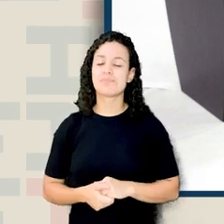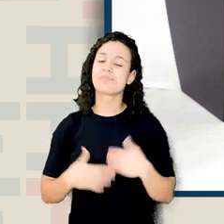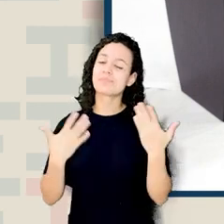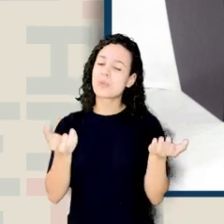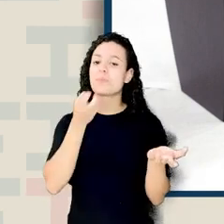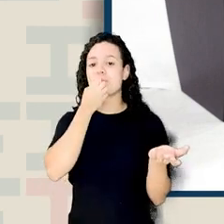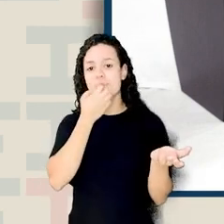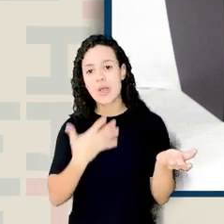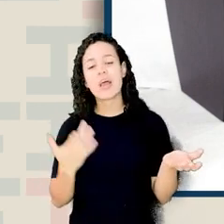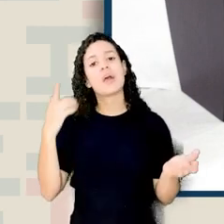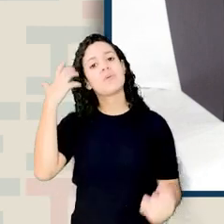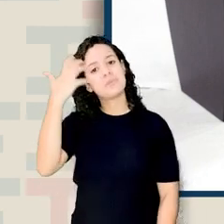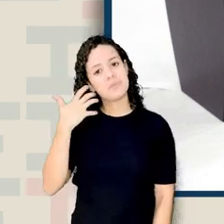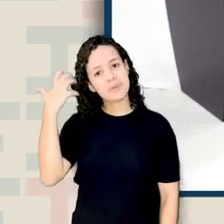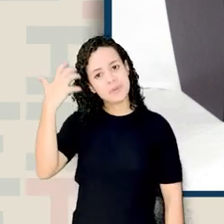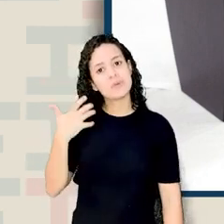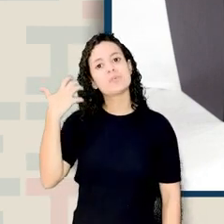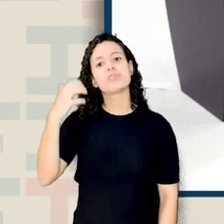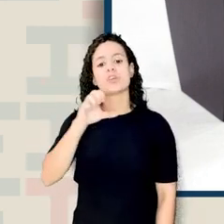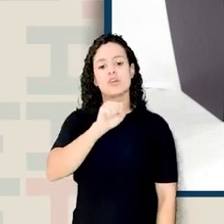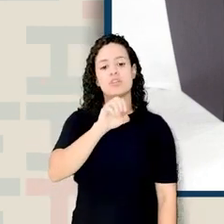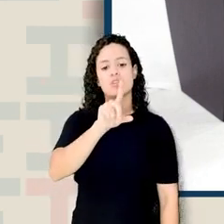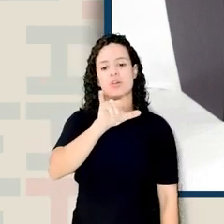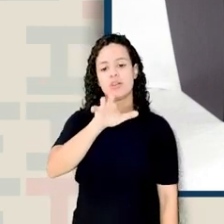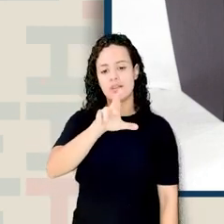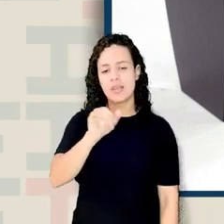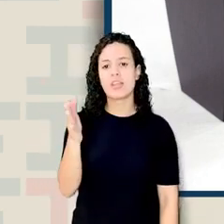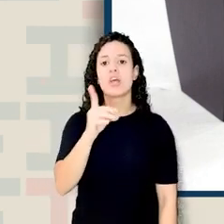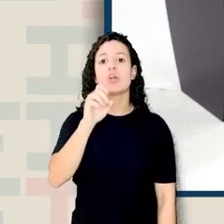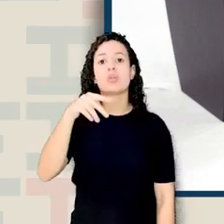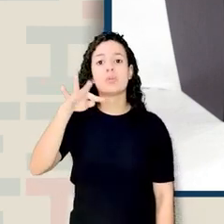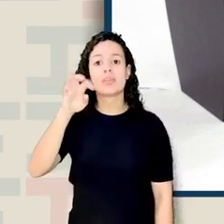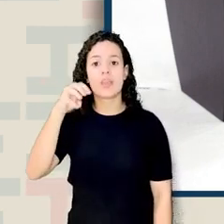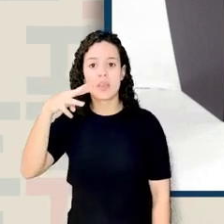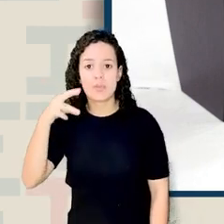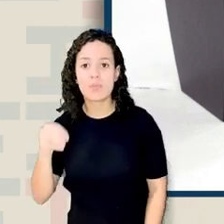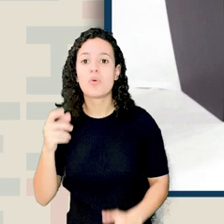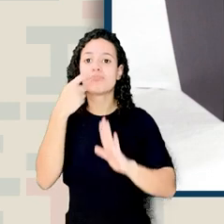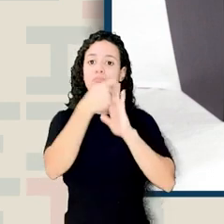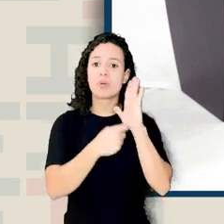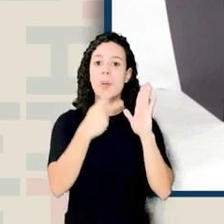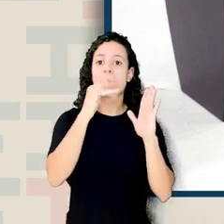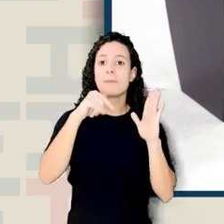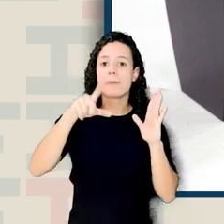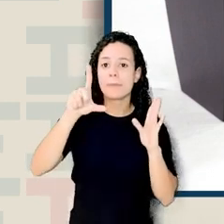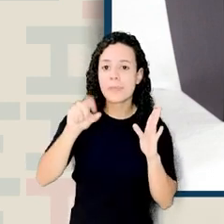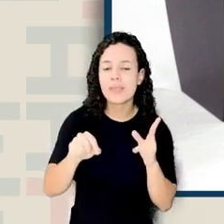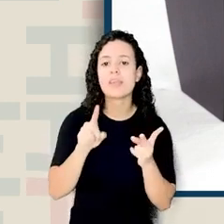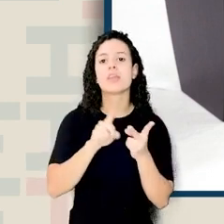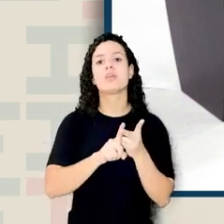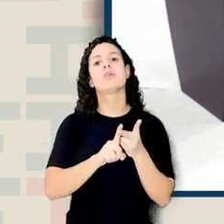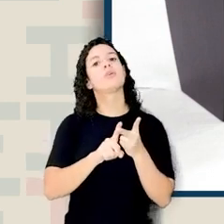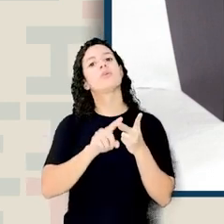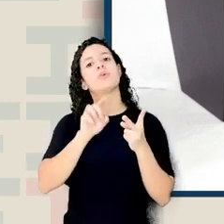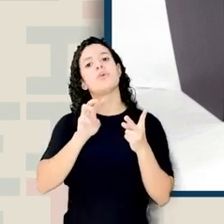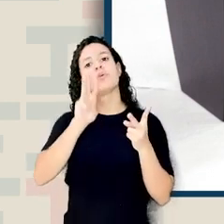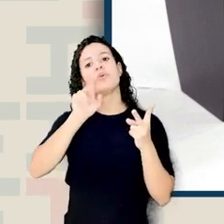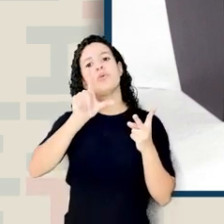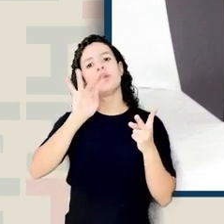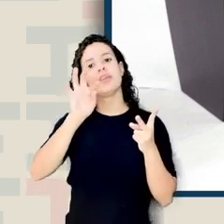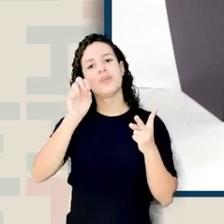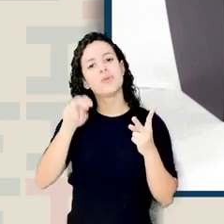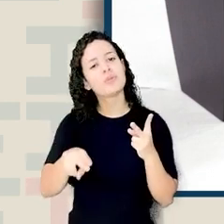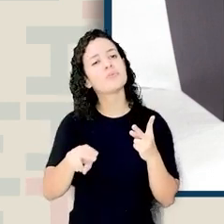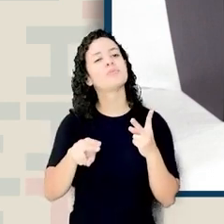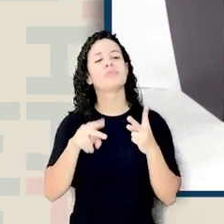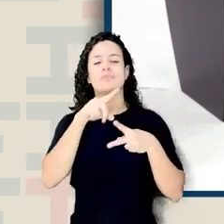Bom, essa então foi a loa Na Soleira do Tempo, composição de Pingo de Fortaleza, o Wilton Matos. Foram uma das primeiras